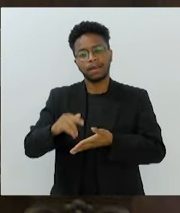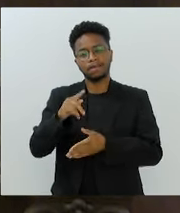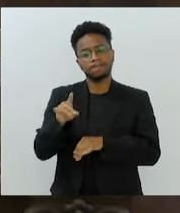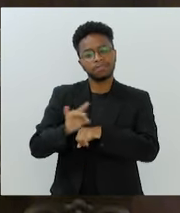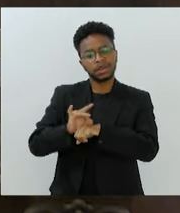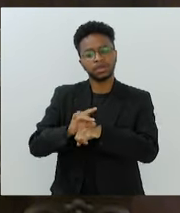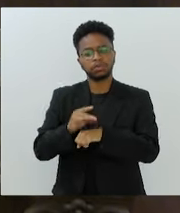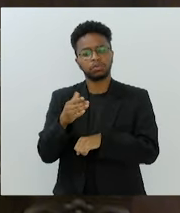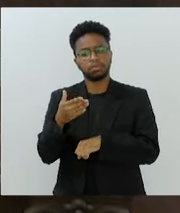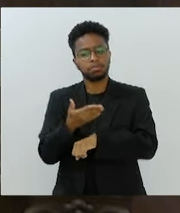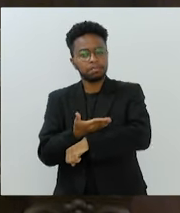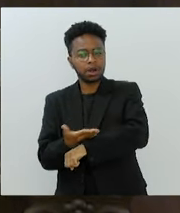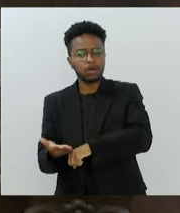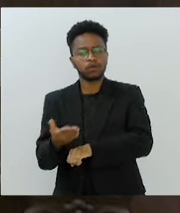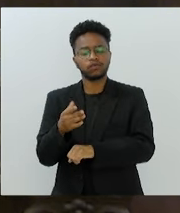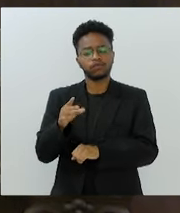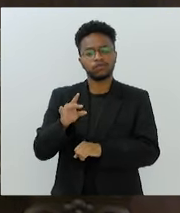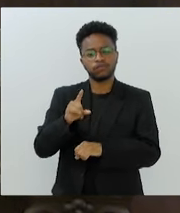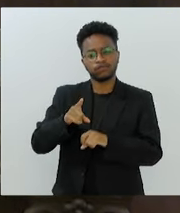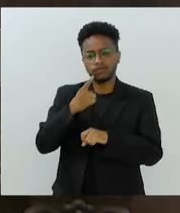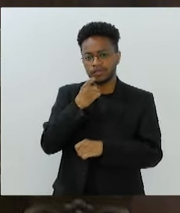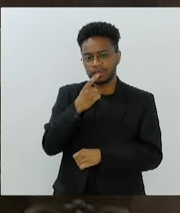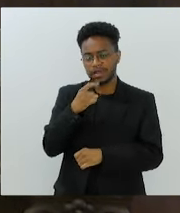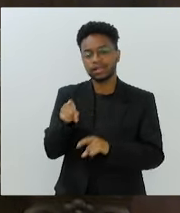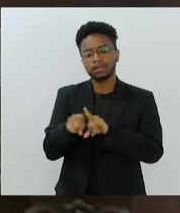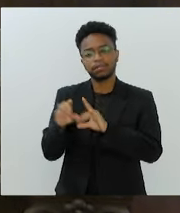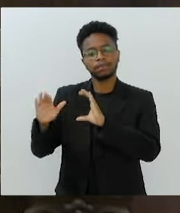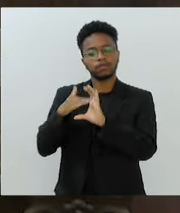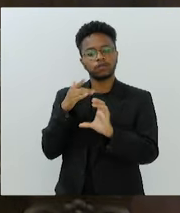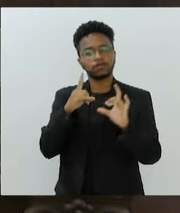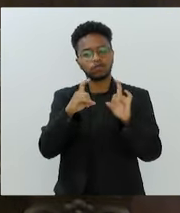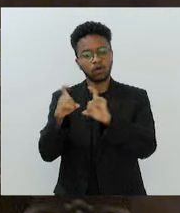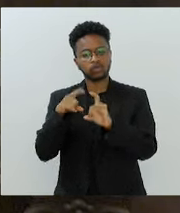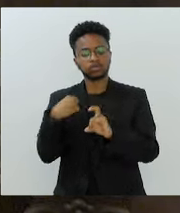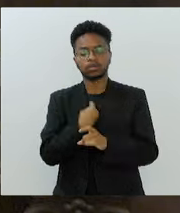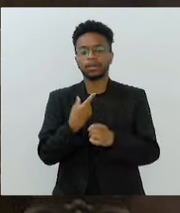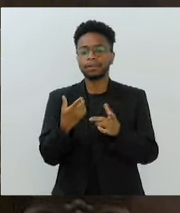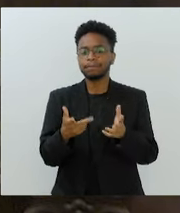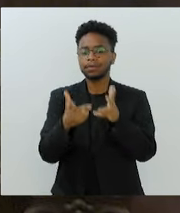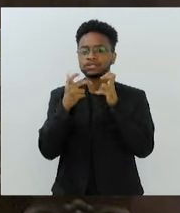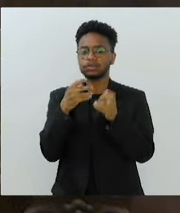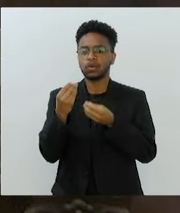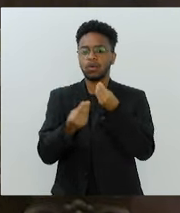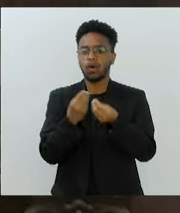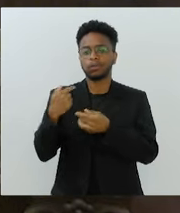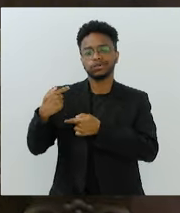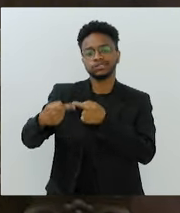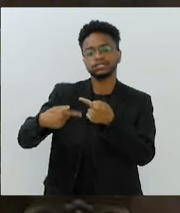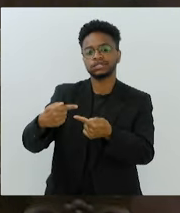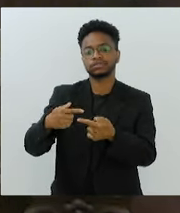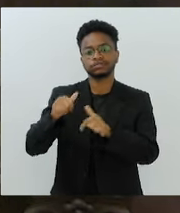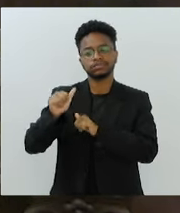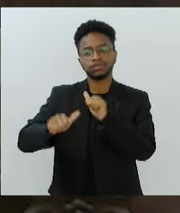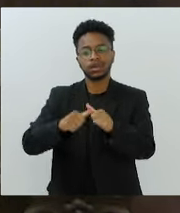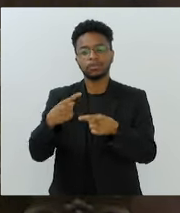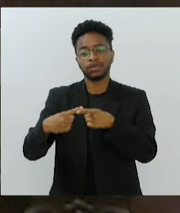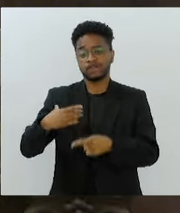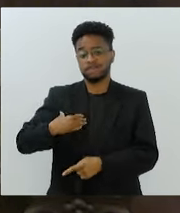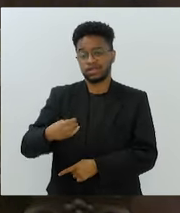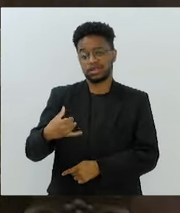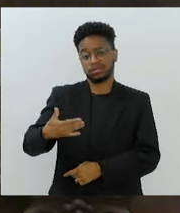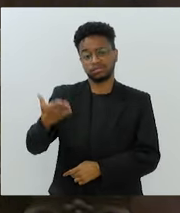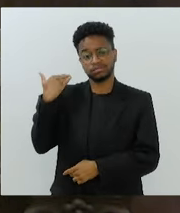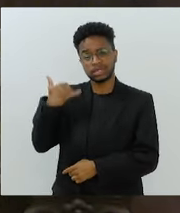vermelho, e o Moscatelli me manda essa foto, a gente vê como é que essas gerações, né? A filhota que estava com 10 anos agora está